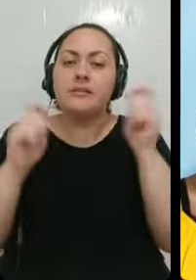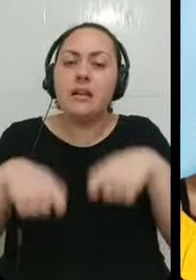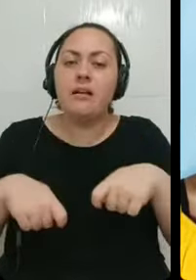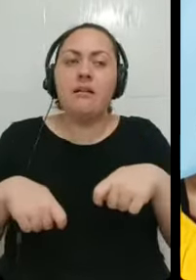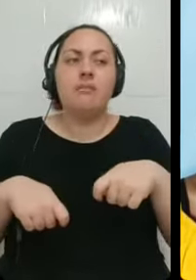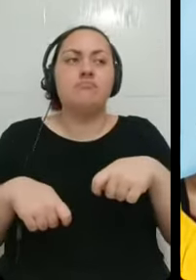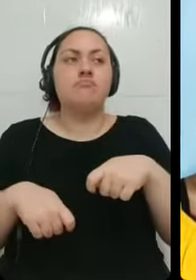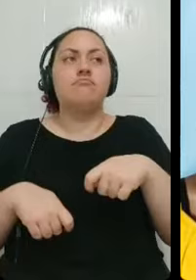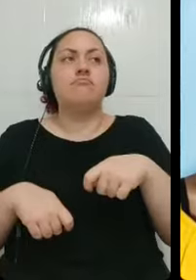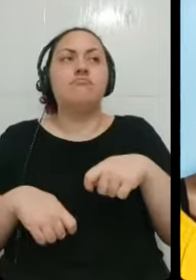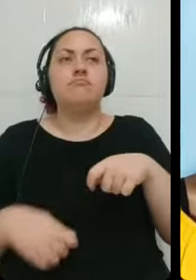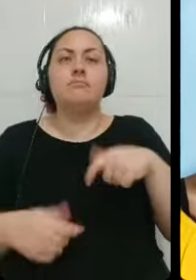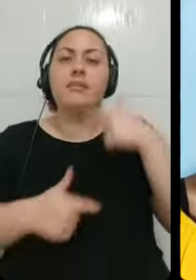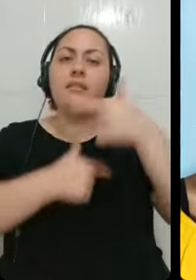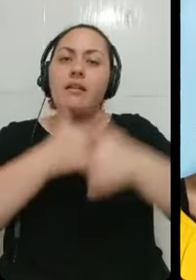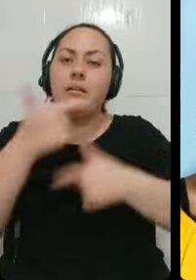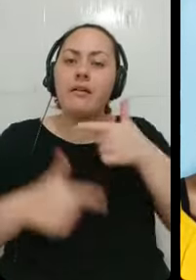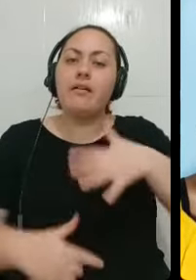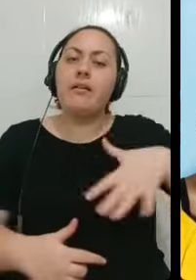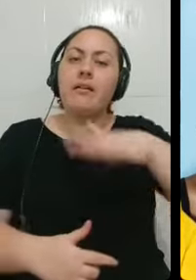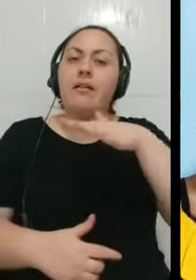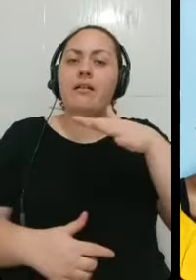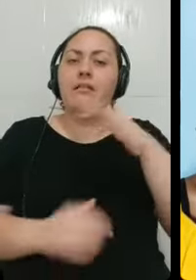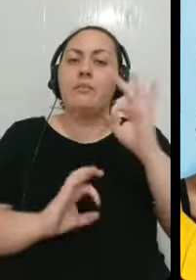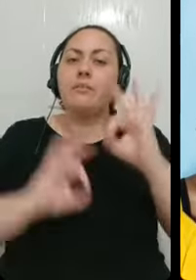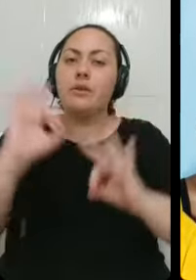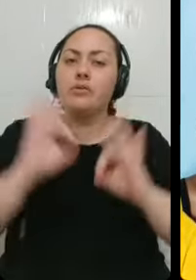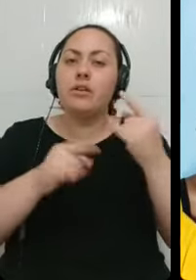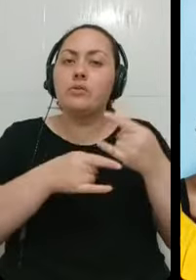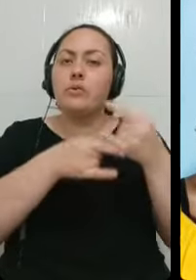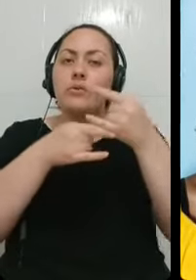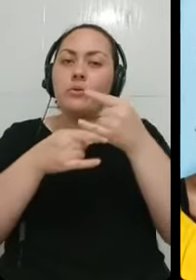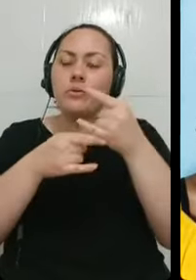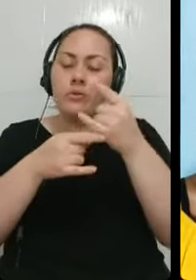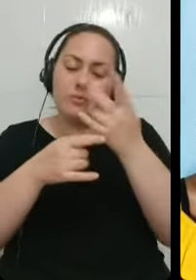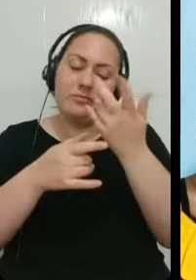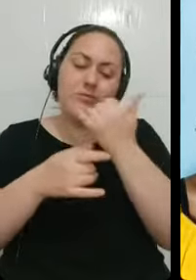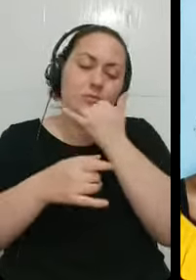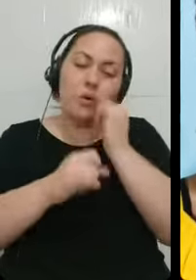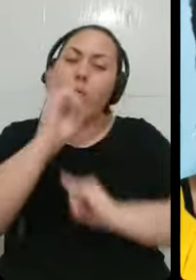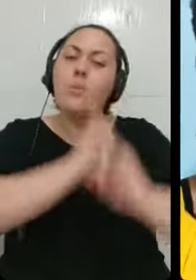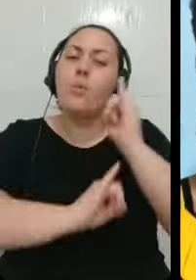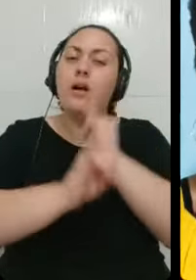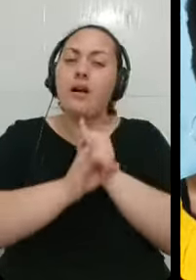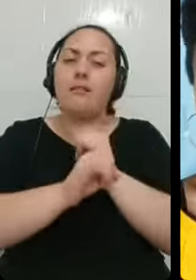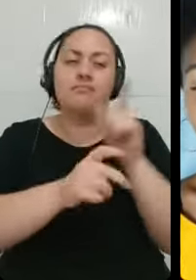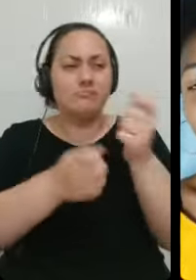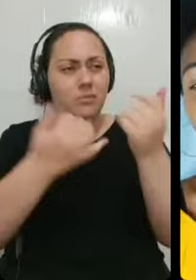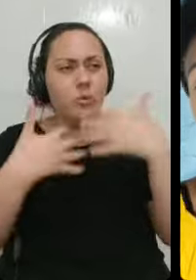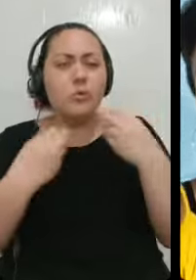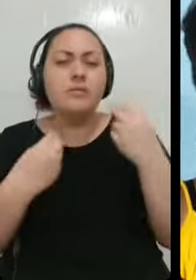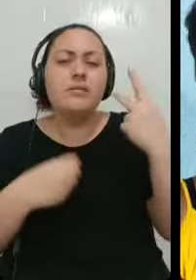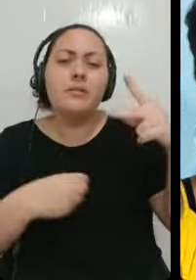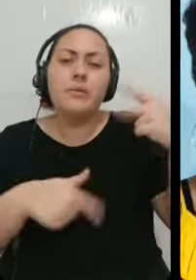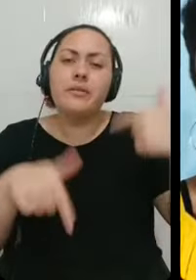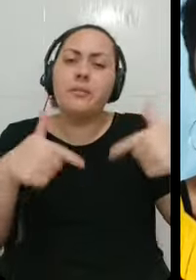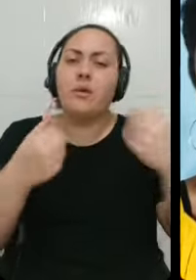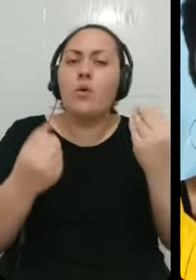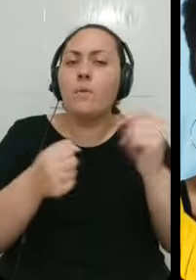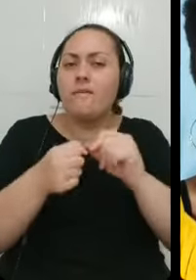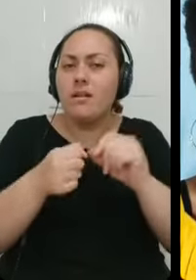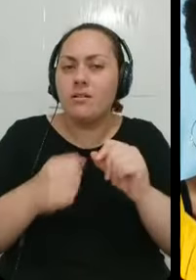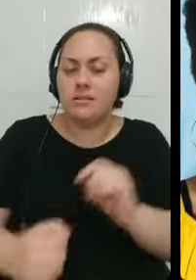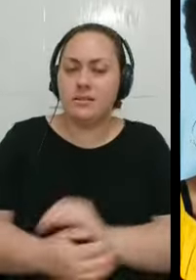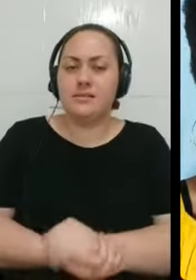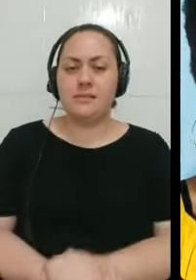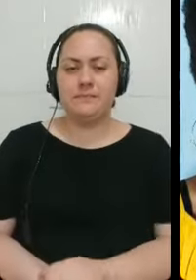do projeto, né, no online. E fala um pouquinho do trabalho assim que tu desenvolve, como é que são as coisas. Ah, tá. Ah,